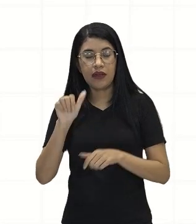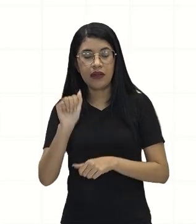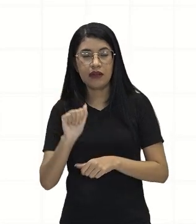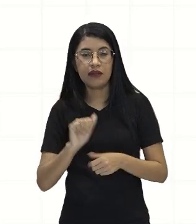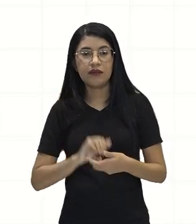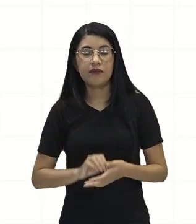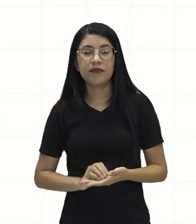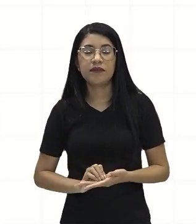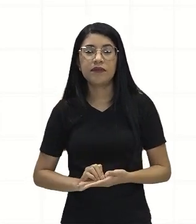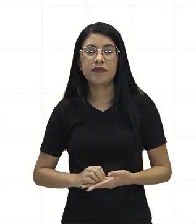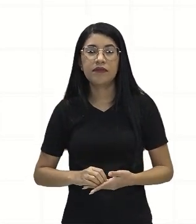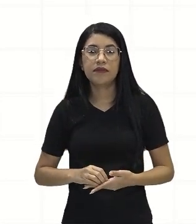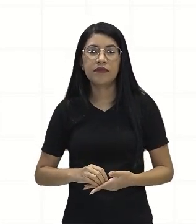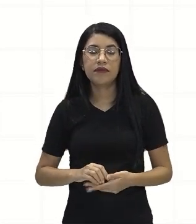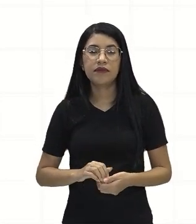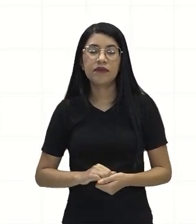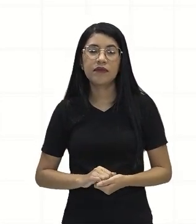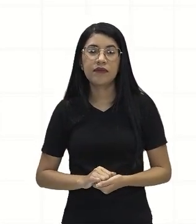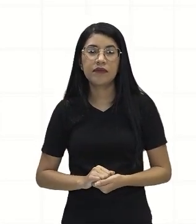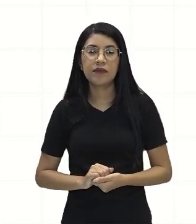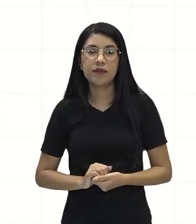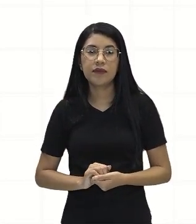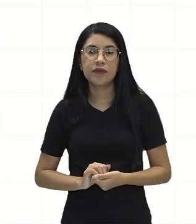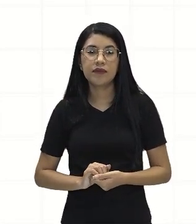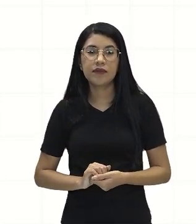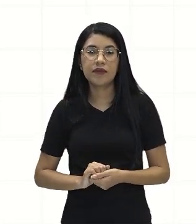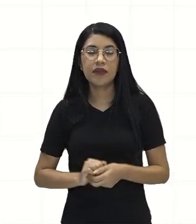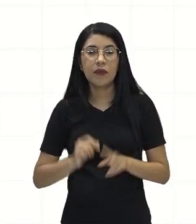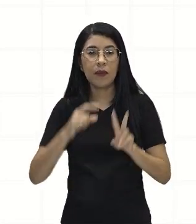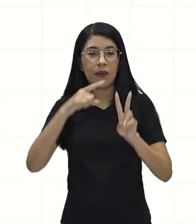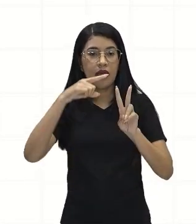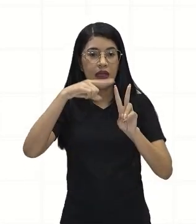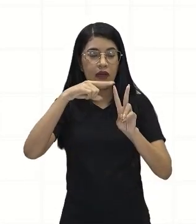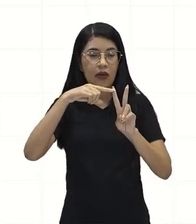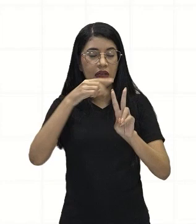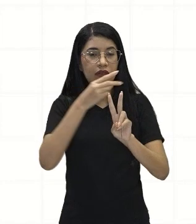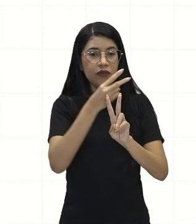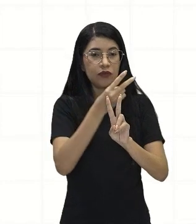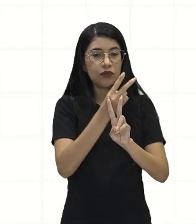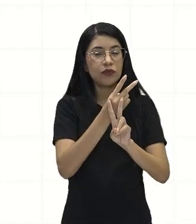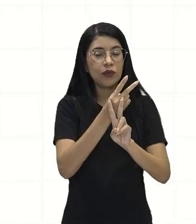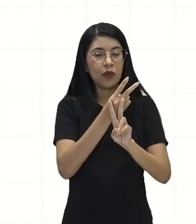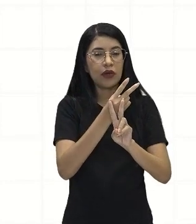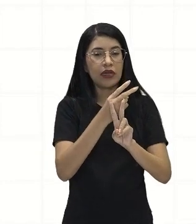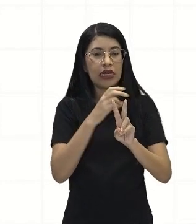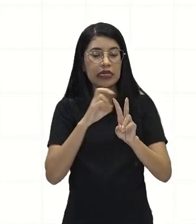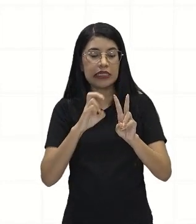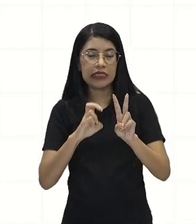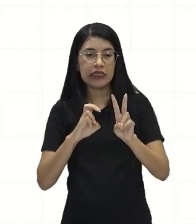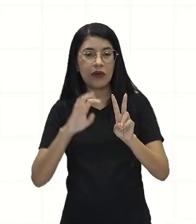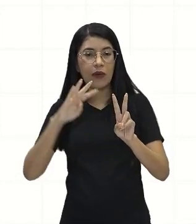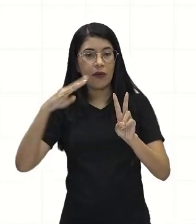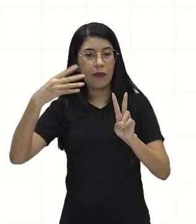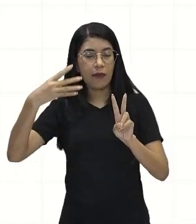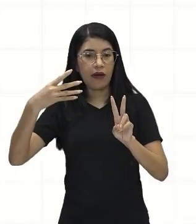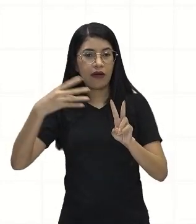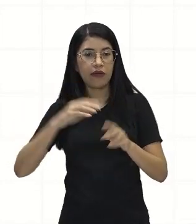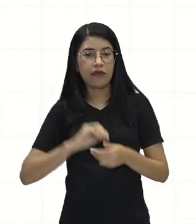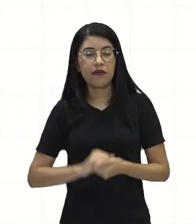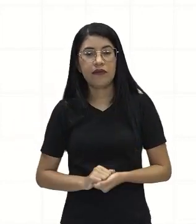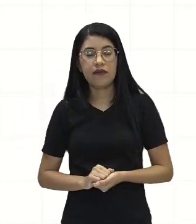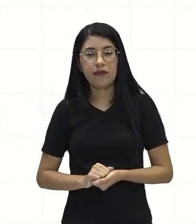quadrada? Está aqui, apareceu 2, olha lá. De 5 elevado a